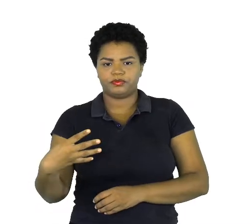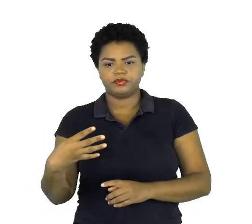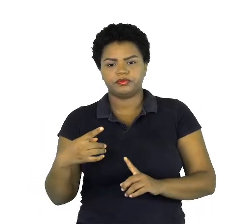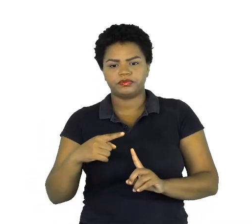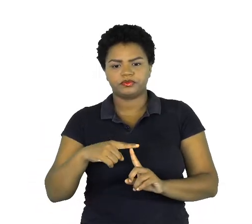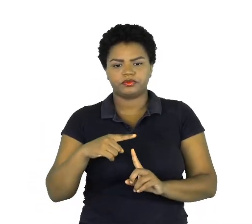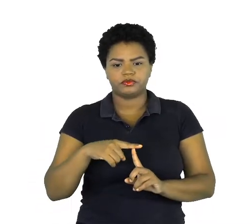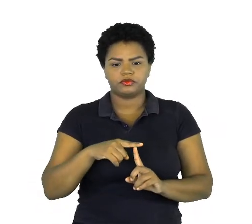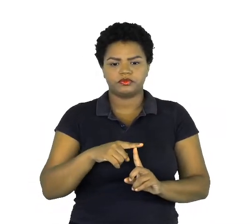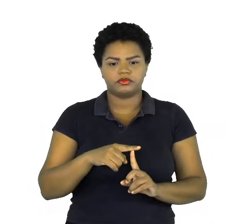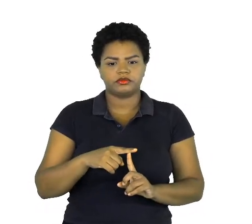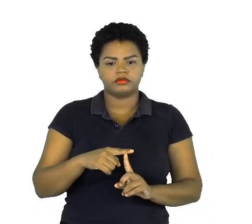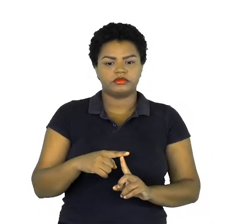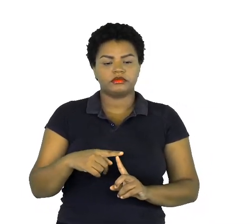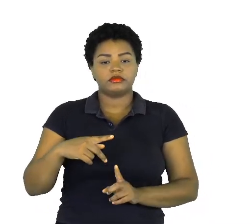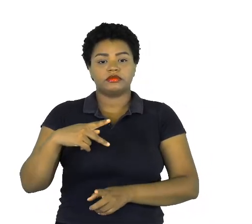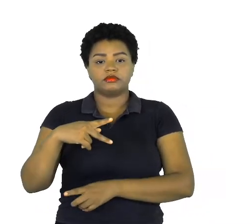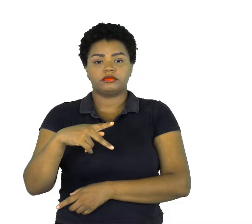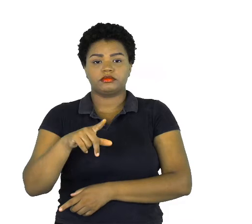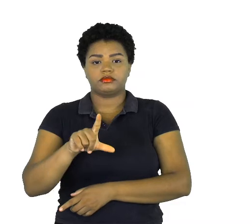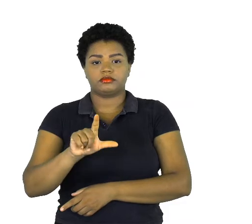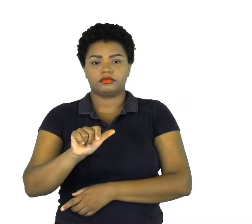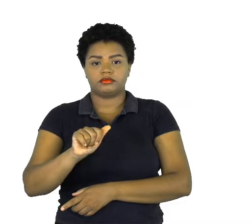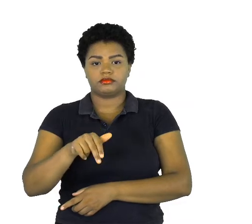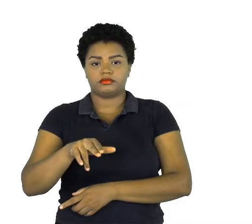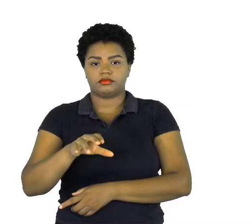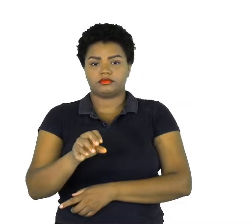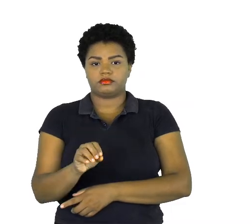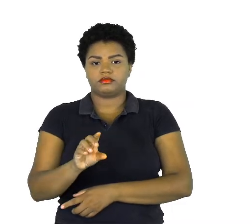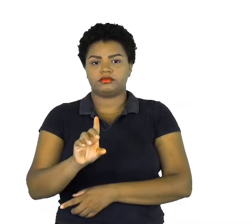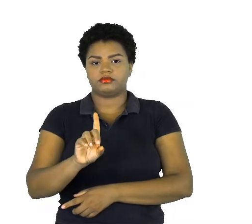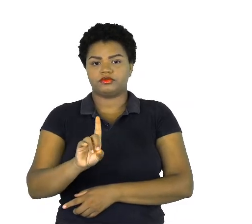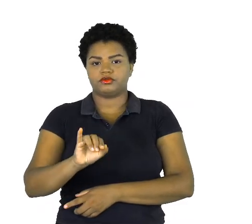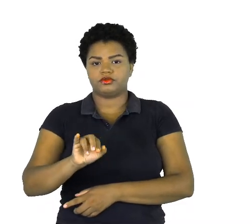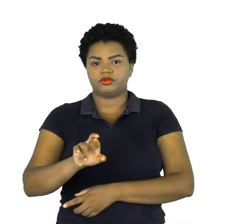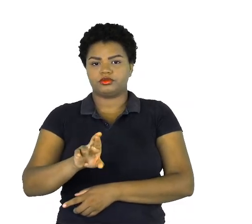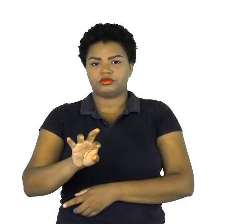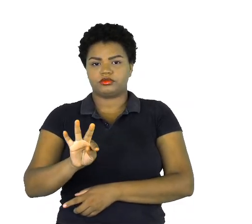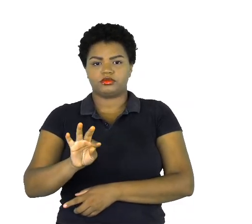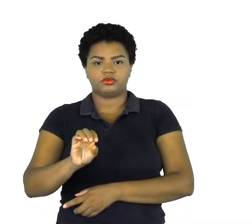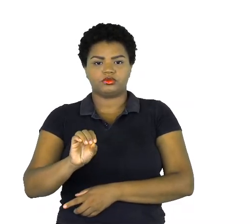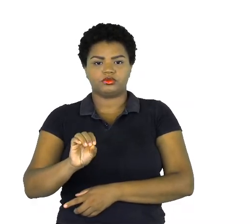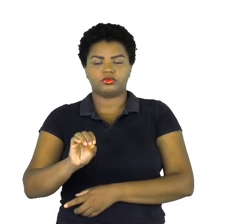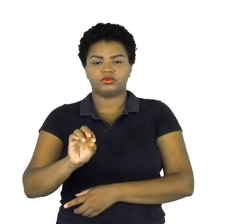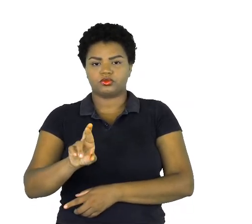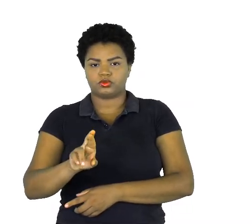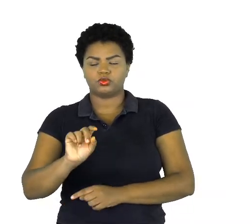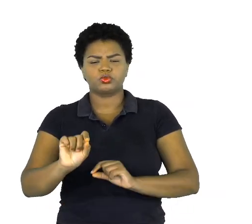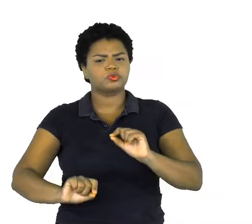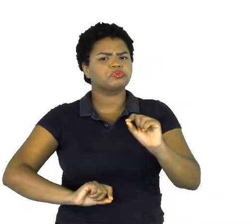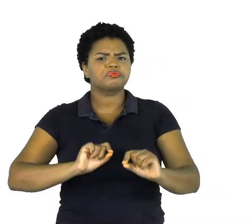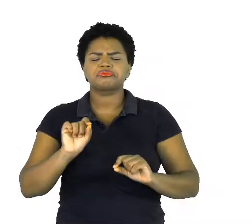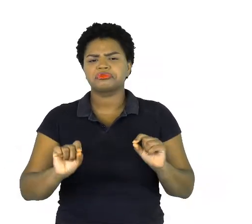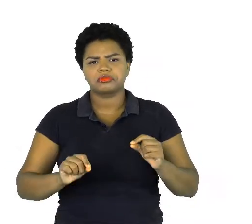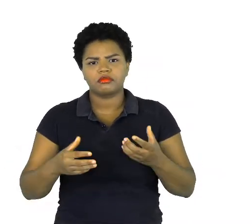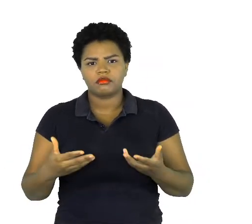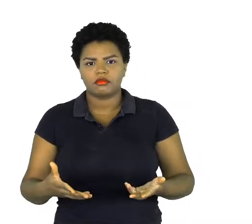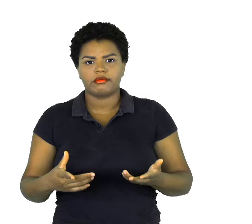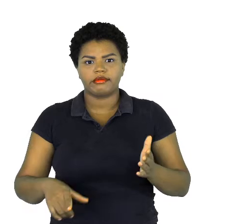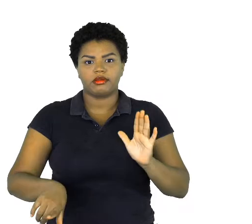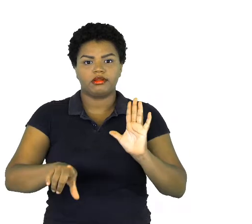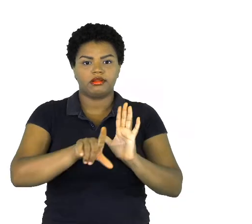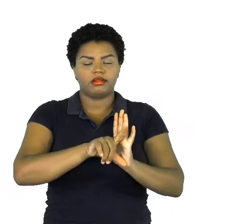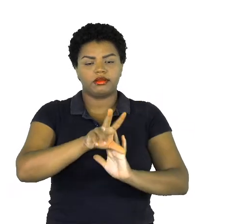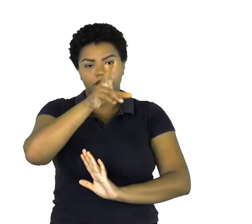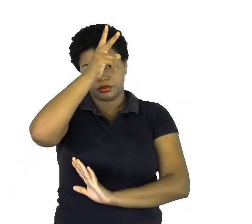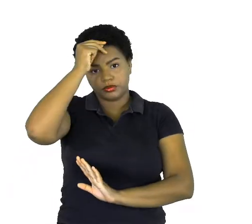lá nos planos diretores. Aí você está perguntando para mim, mas o que é plano diretor, professor? Plano diretor é uma lei que os